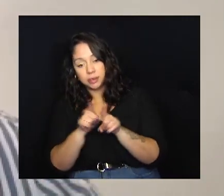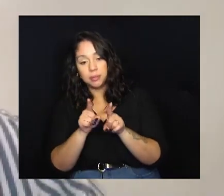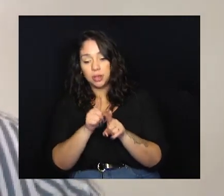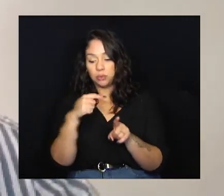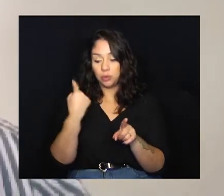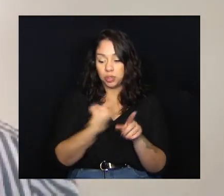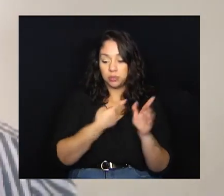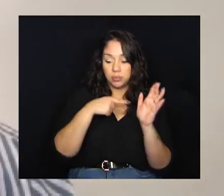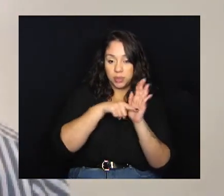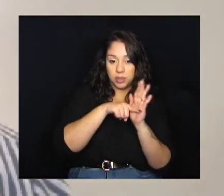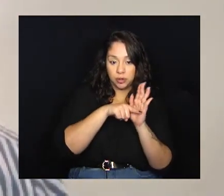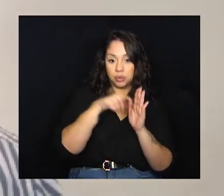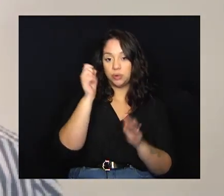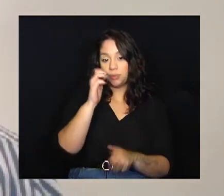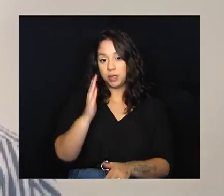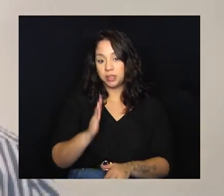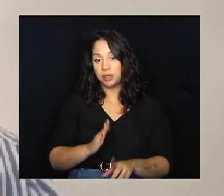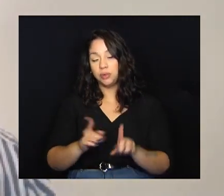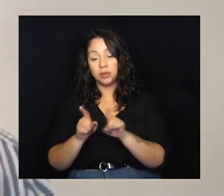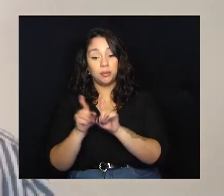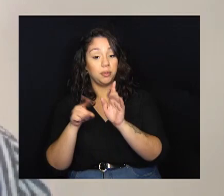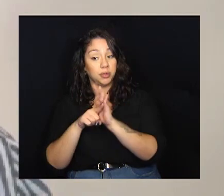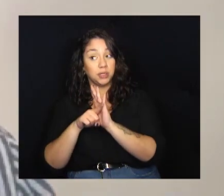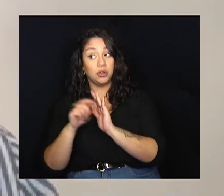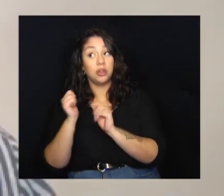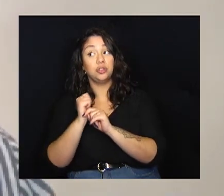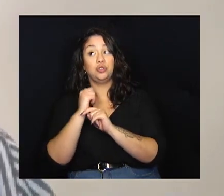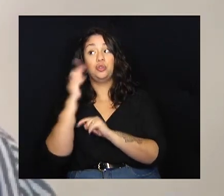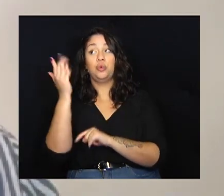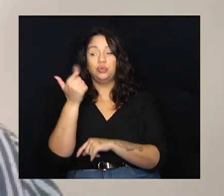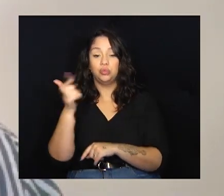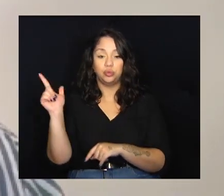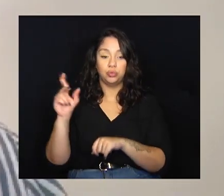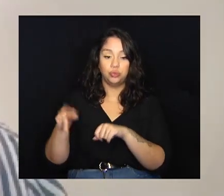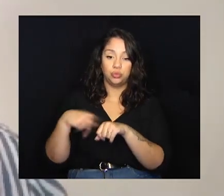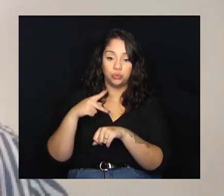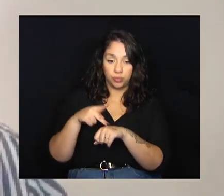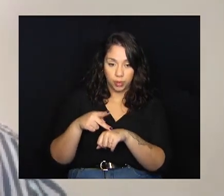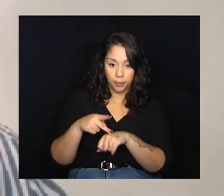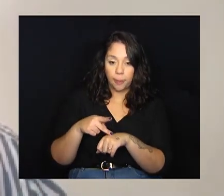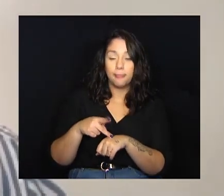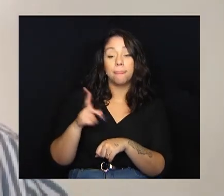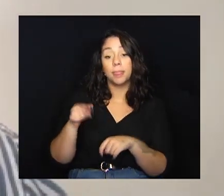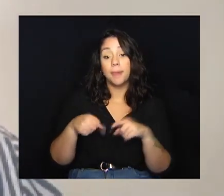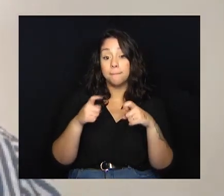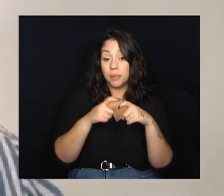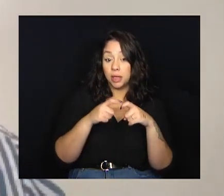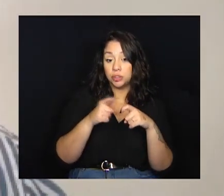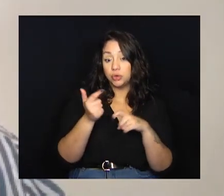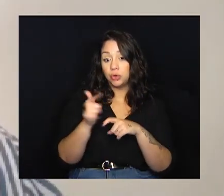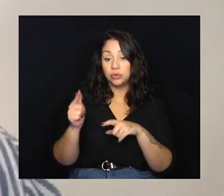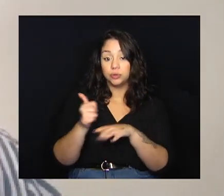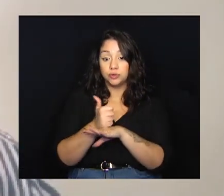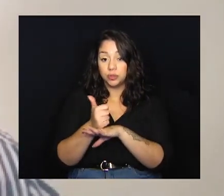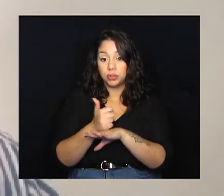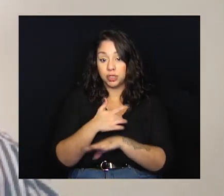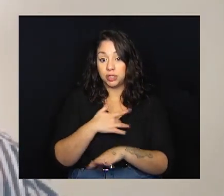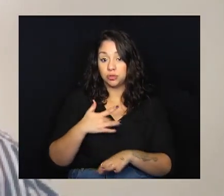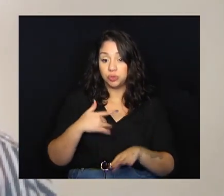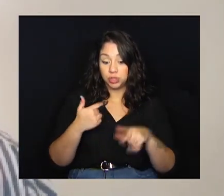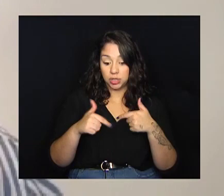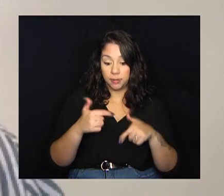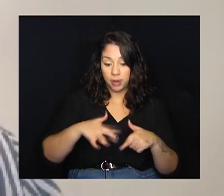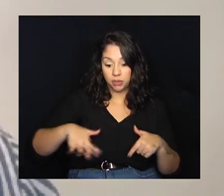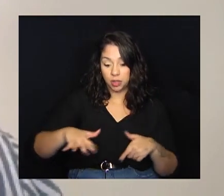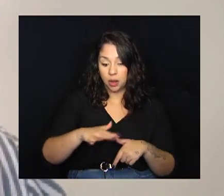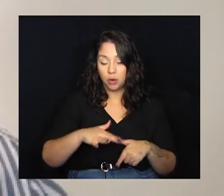do Brasil pesquisadores fora do Brasil né e é por isso que é importante os médicos né e os outros profissionais da saúde que trabalham nessa parte do aconselhamento